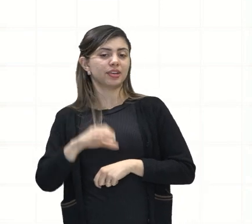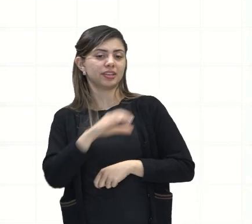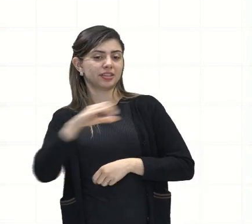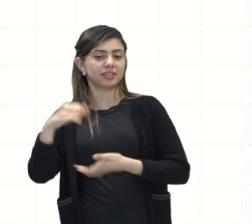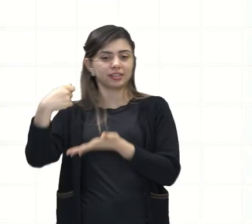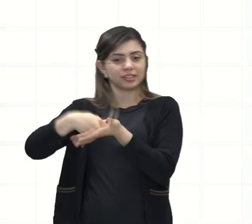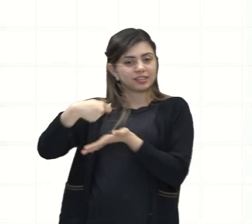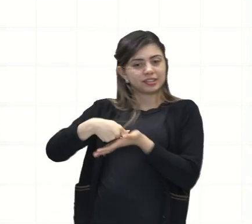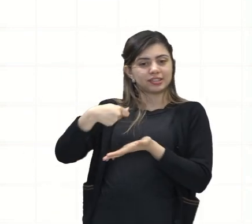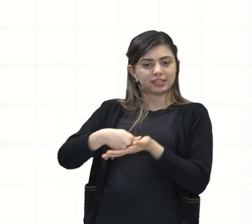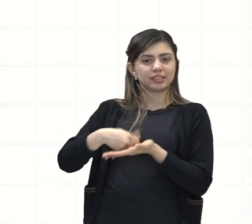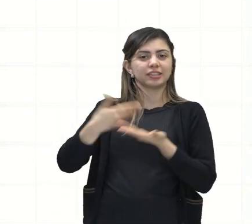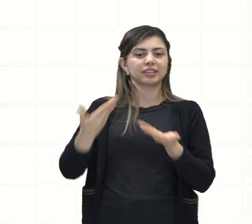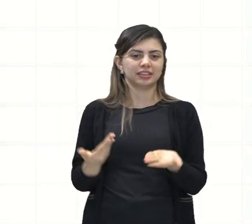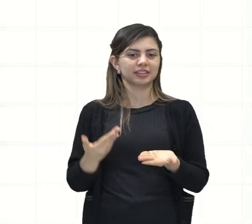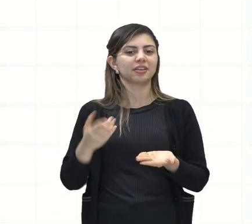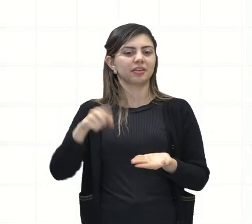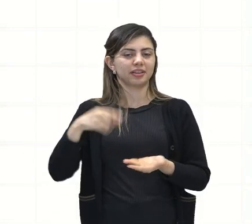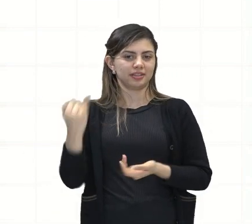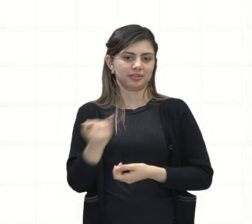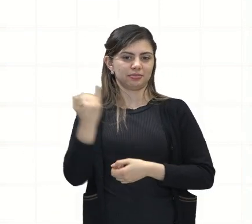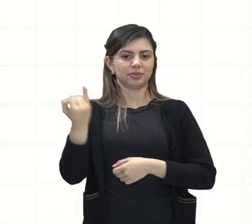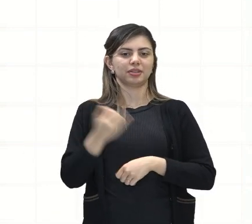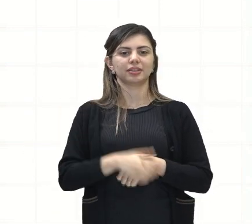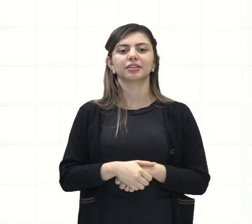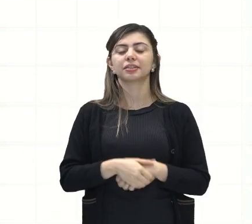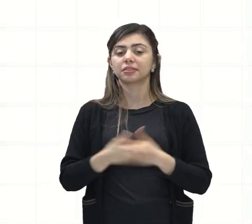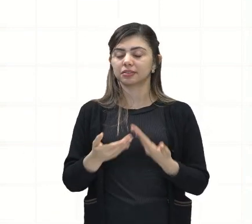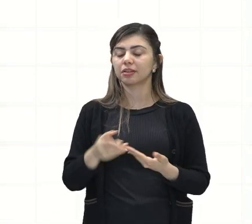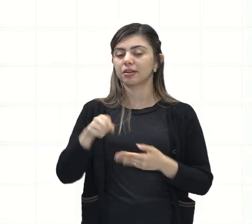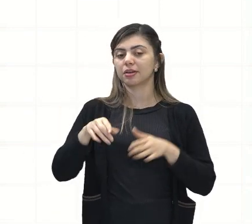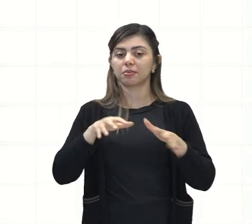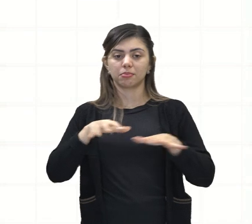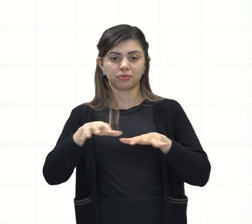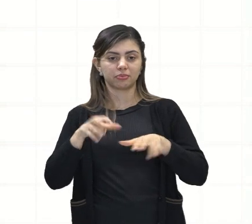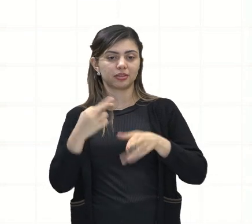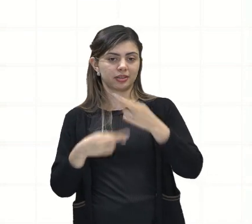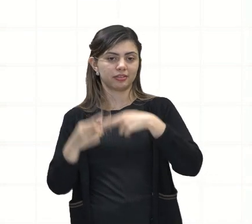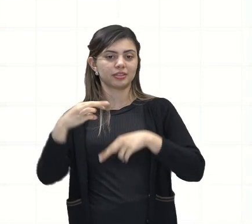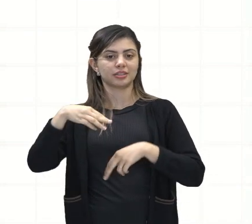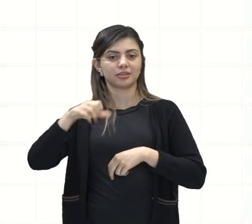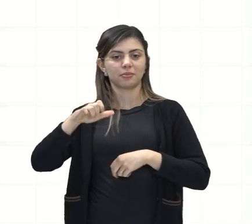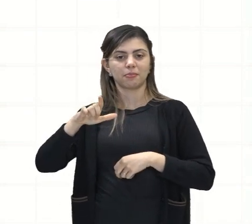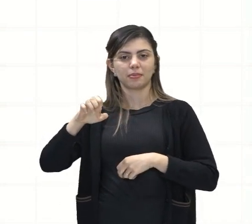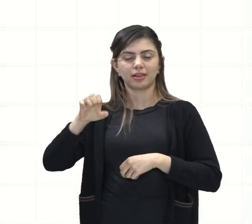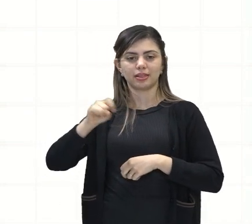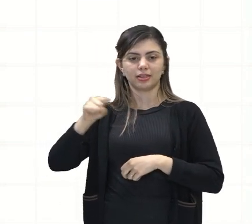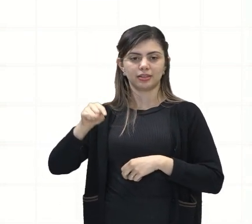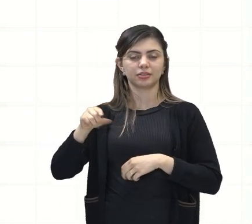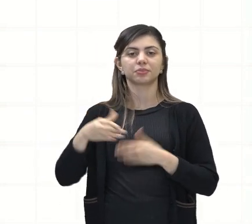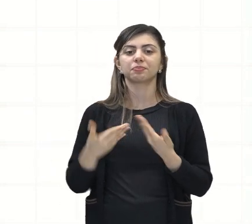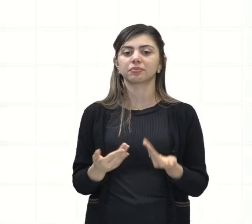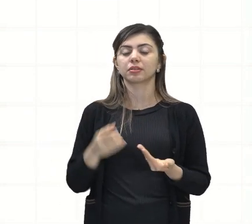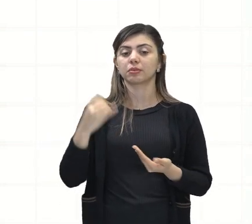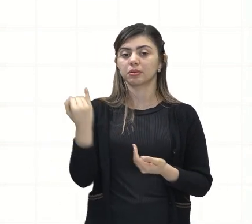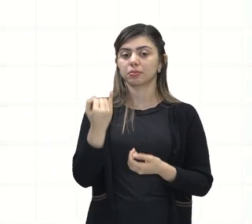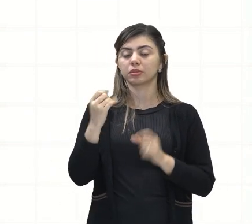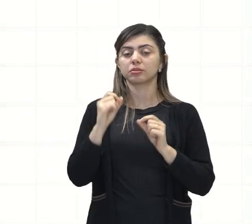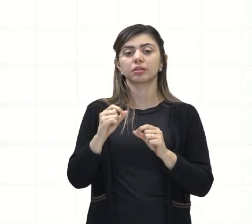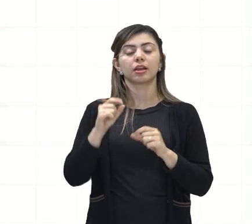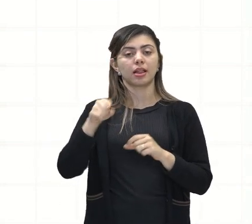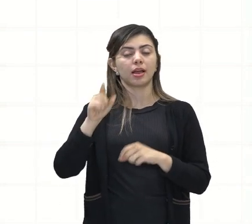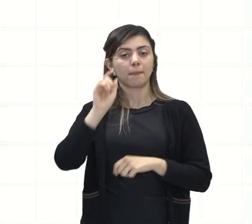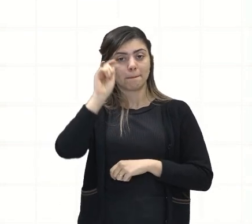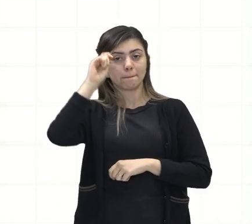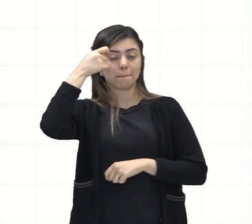católica, ponto importante a respeito do movimento dos malês. Vale ressaltar que os negros de Salvador eram, em sua maioria,